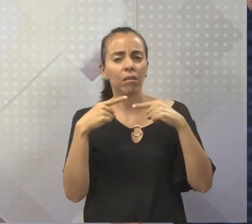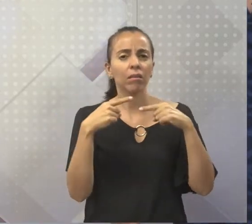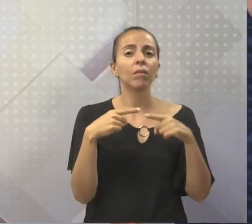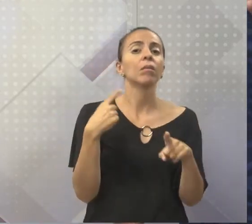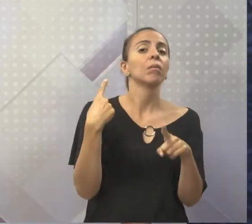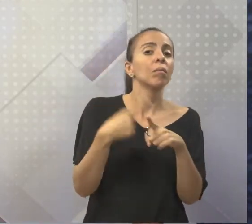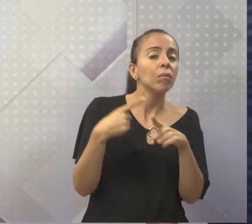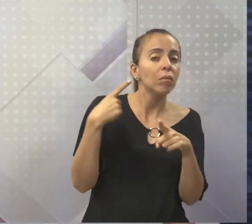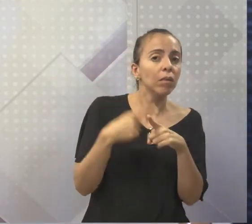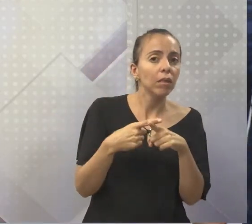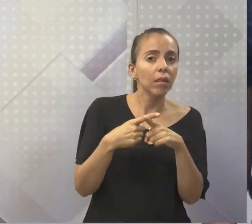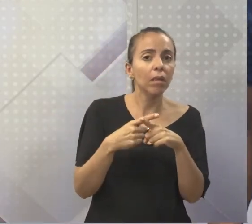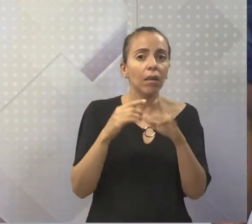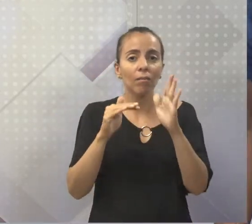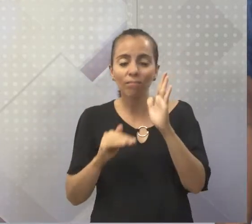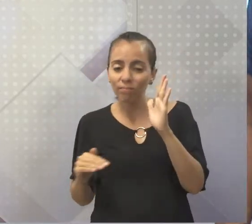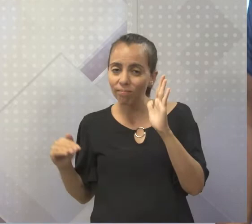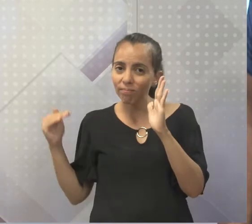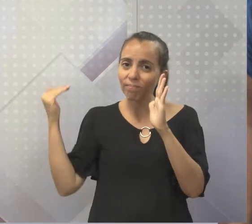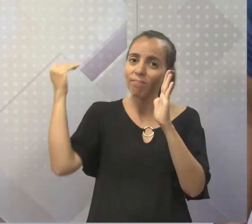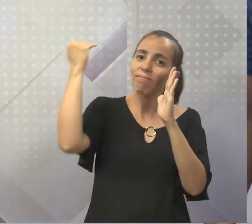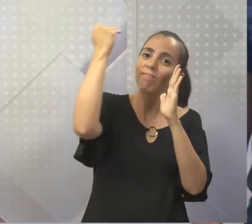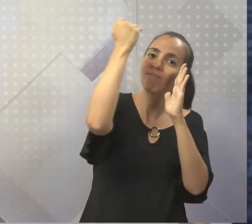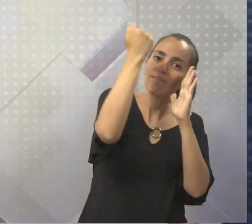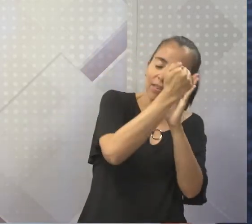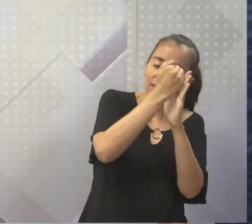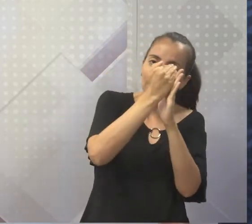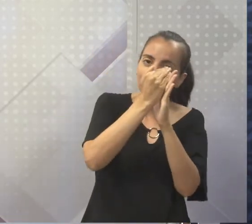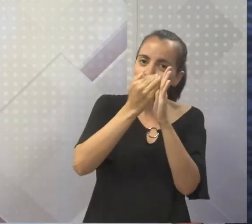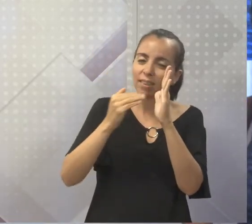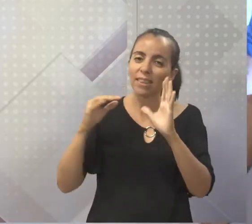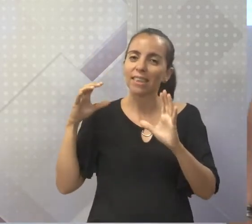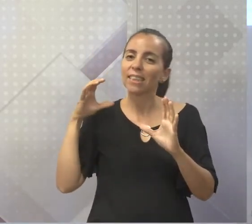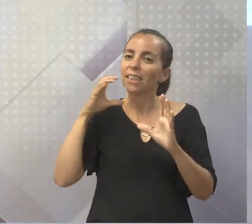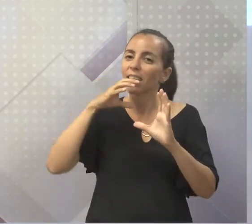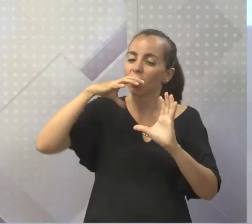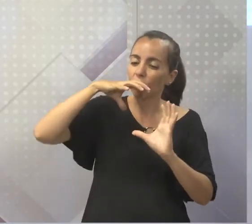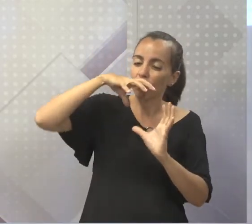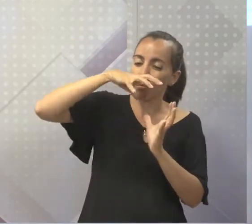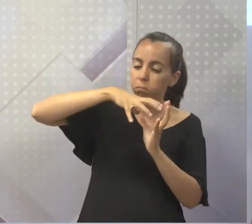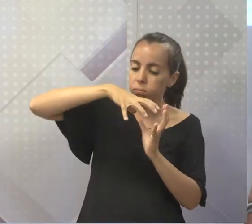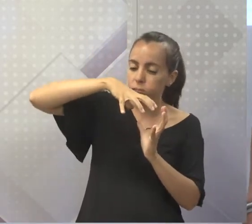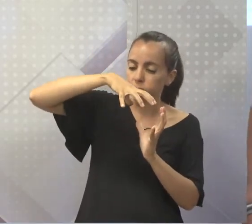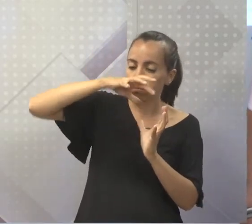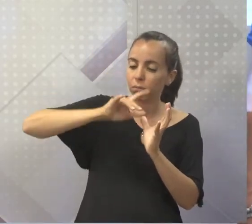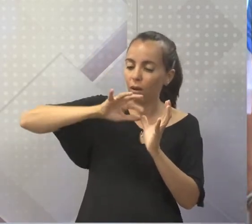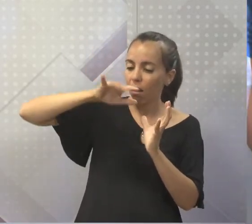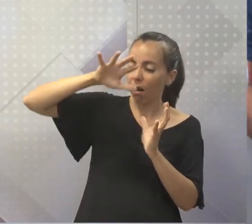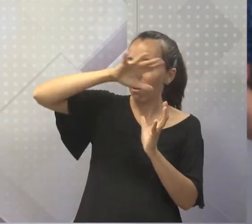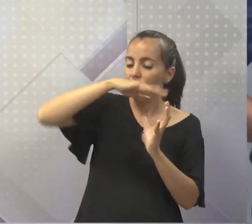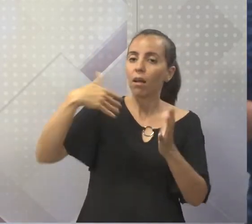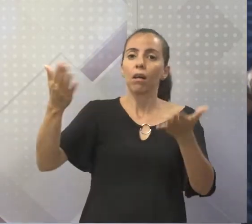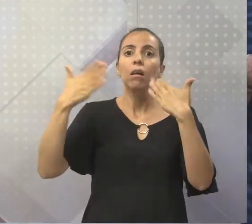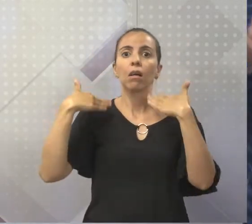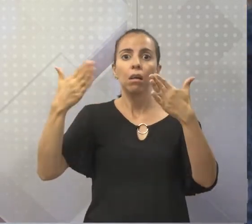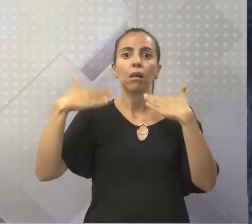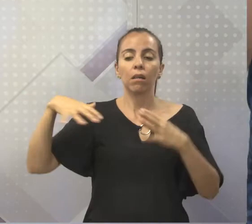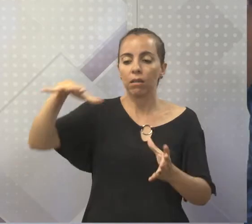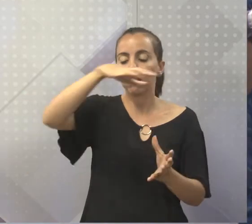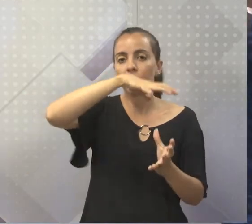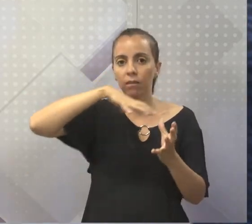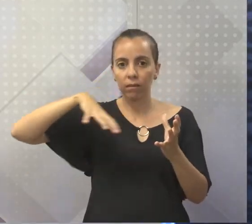aí intensificação do efeito estufa geram aquecimento global ai Esse sim é ruim é esse